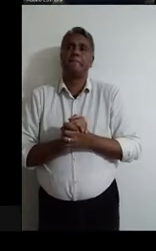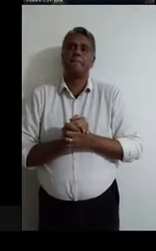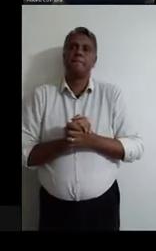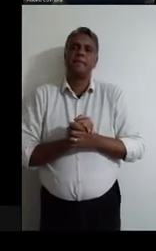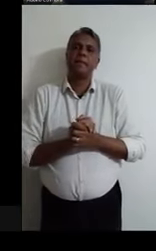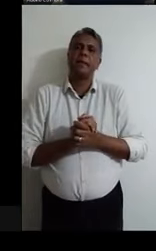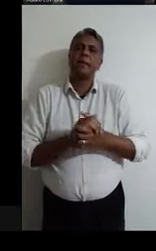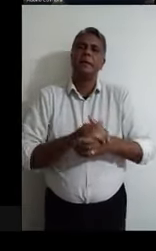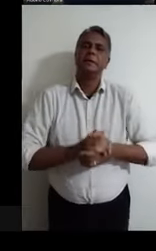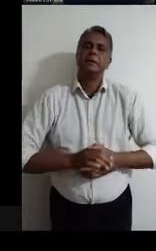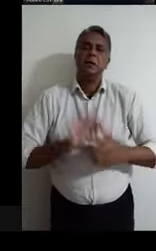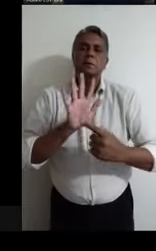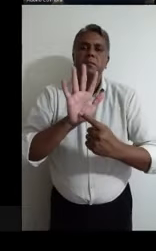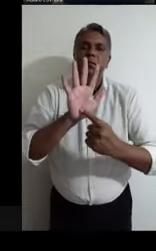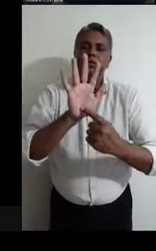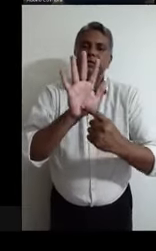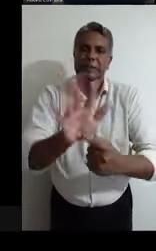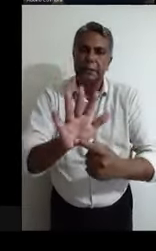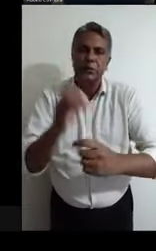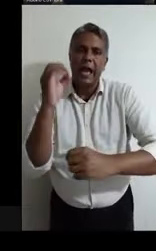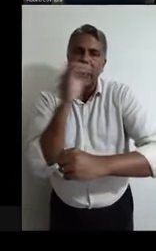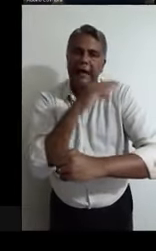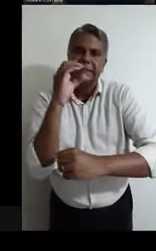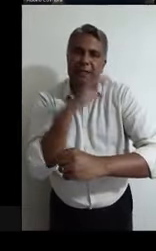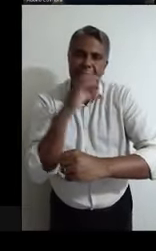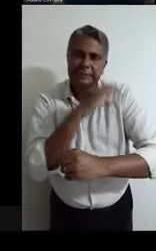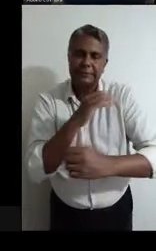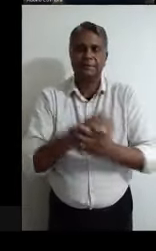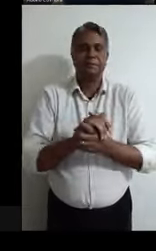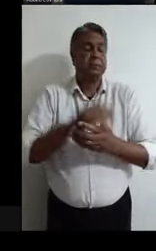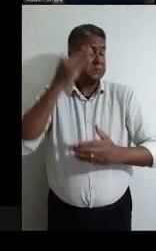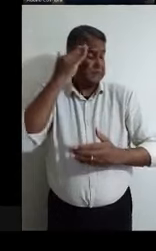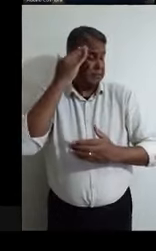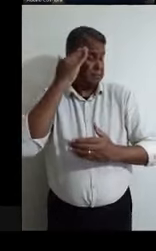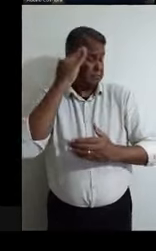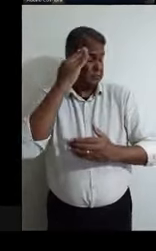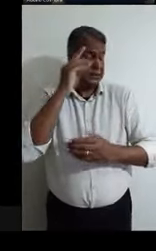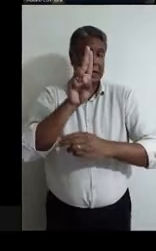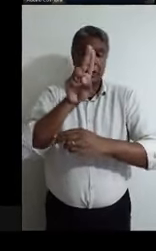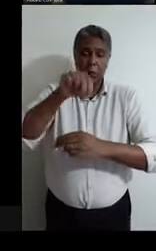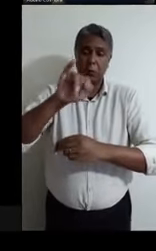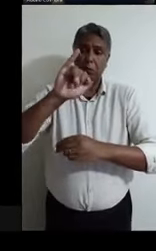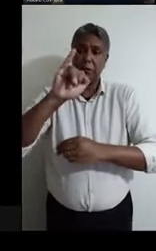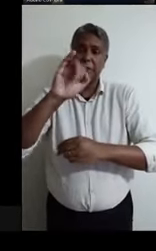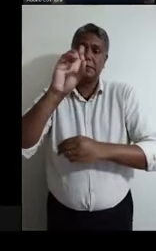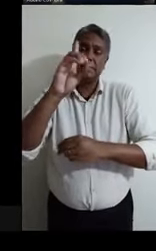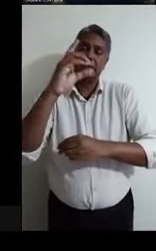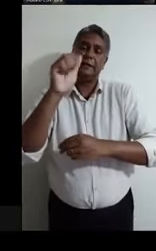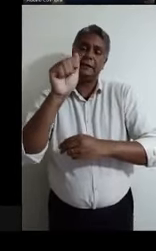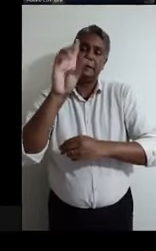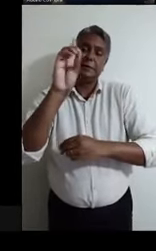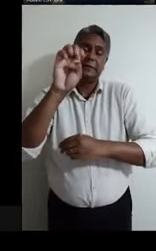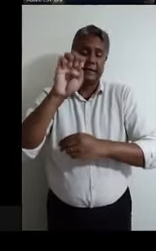Com a expressão da aceleração em mãos, e sabendo que a unidade de velocidade no SI é metro